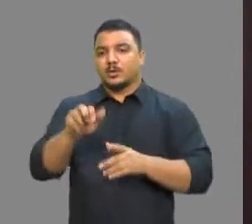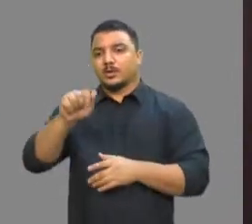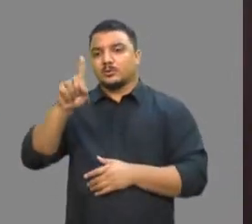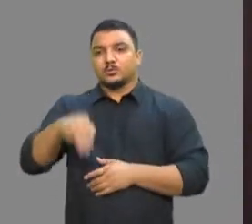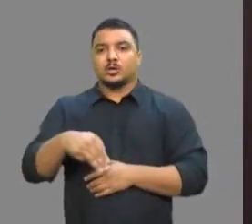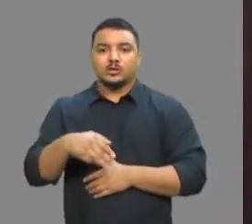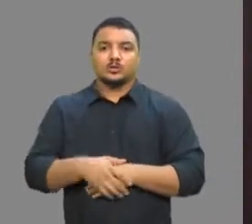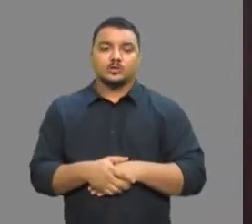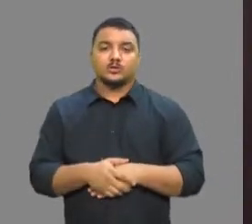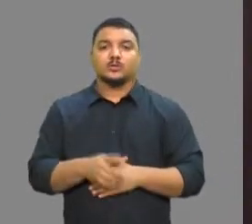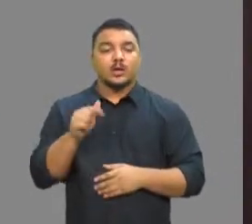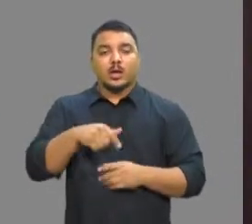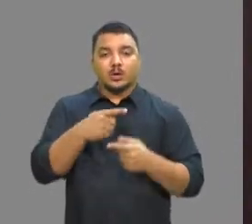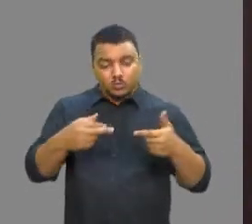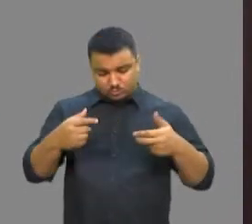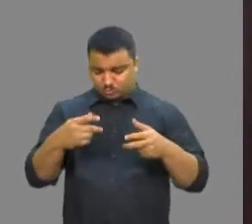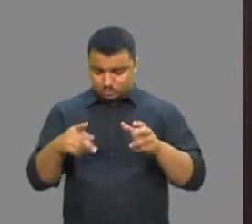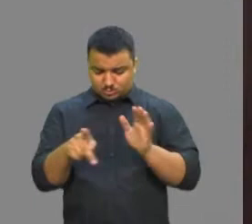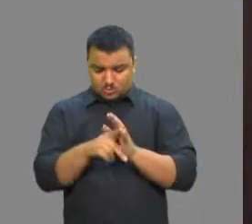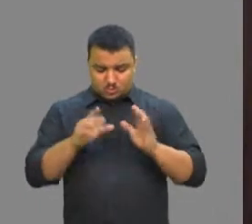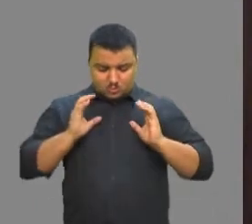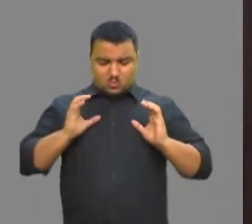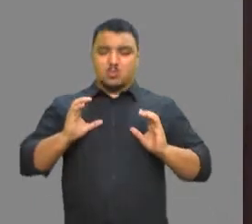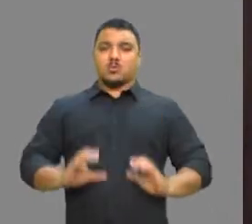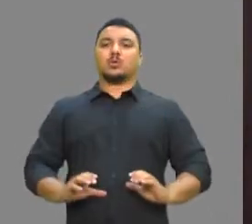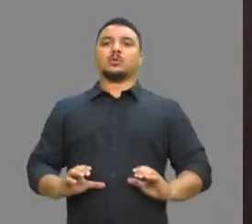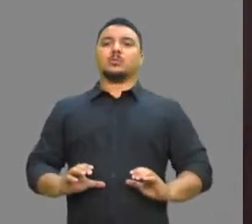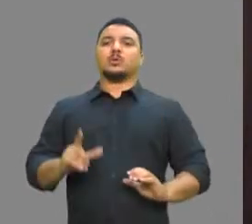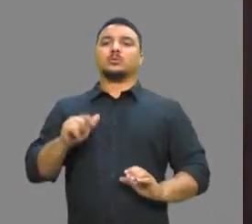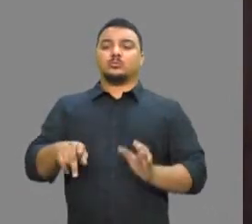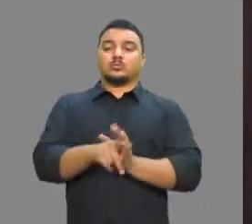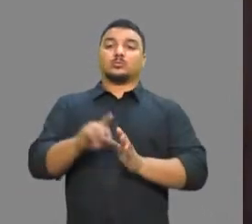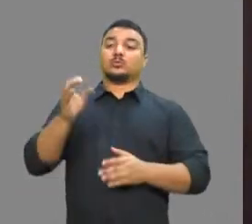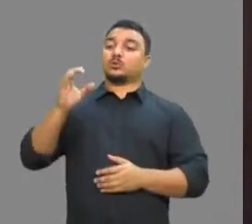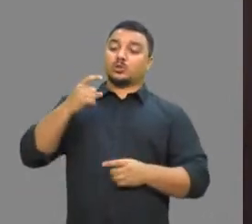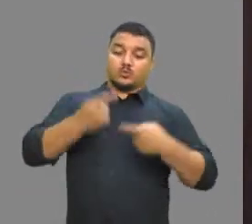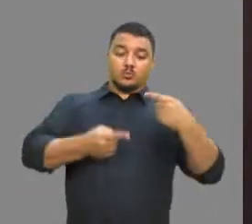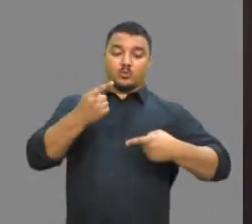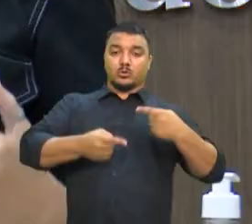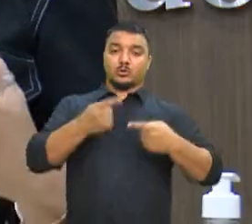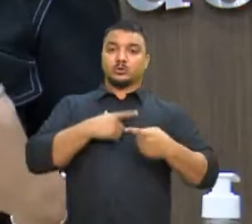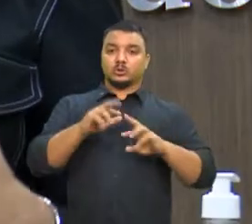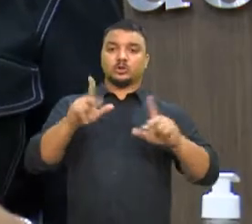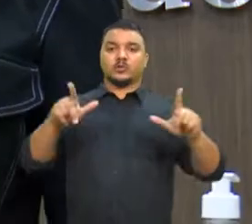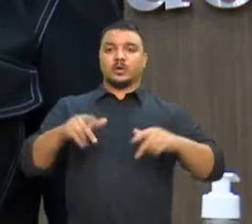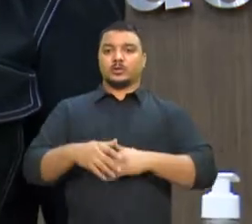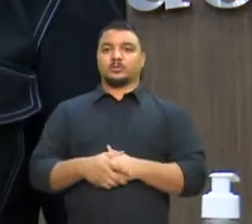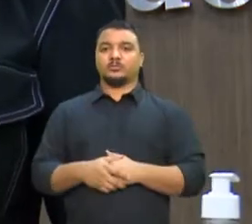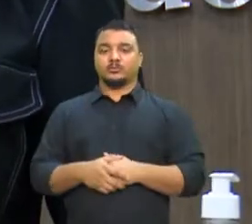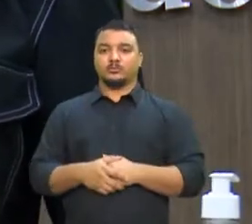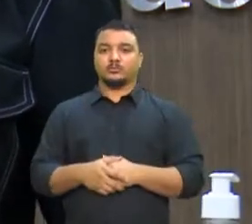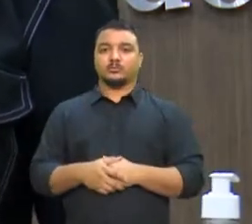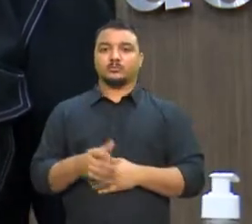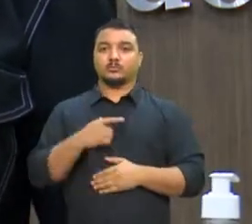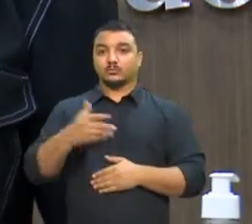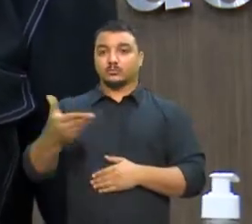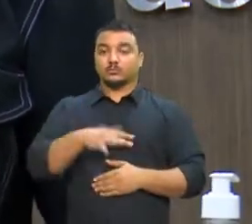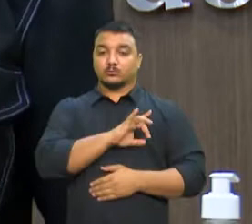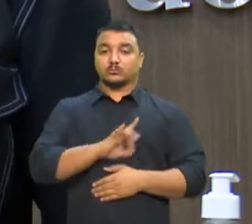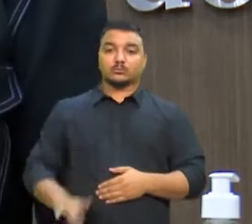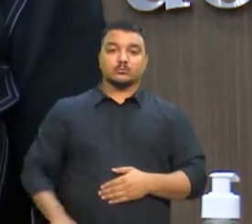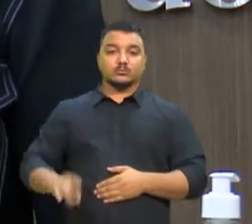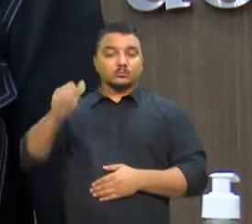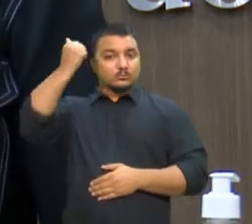administrativas, de comportamentabilidade científica politicamente diferente. Em a parte, a deputada Augusta